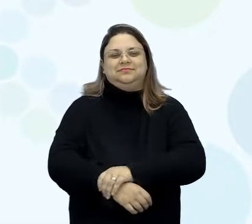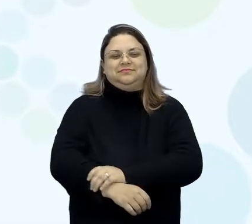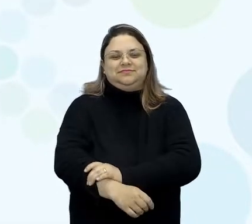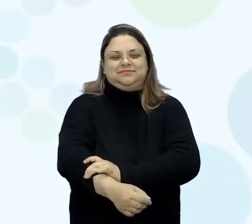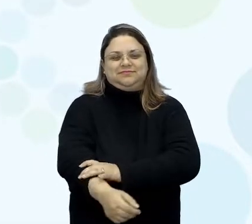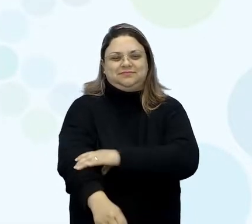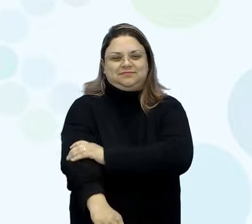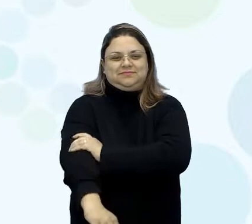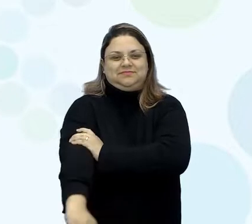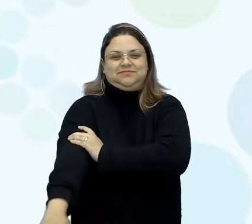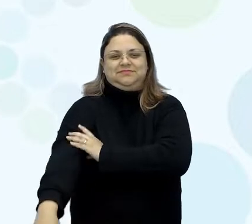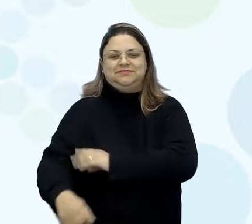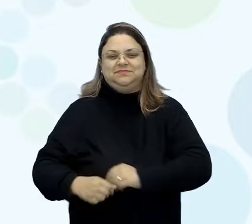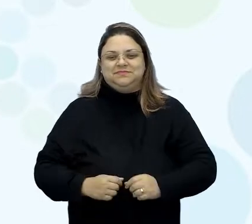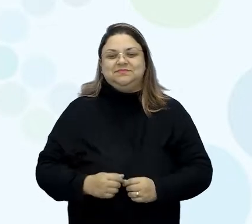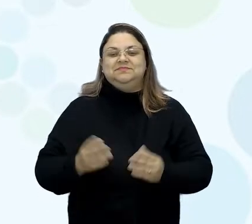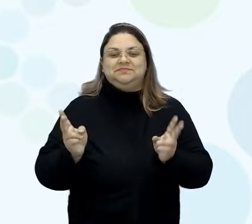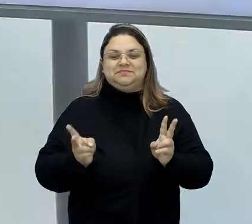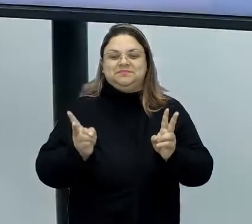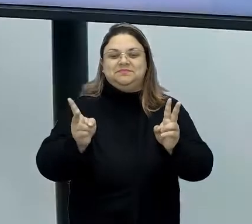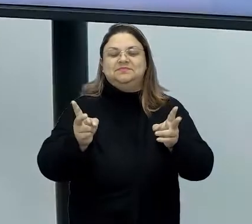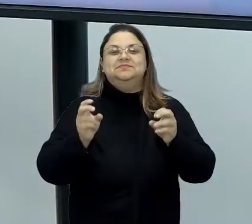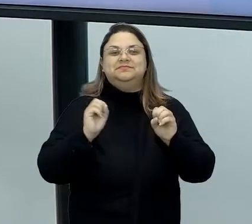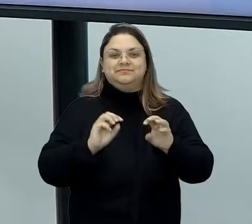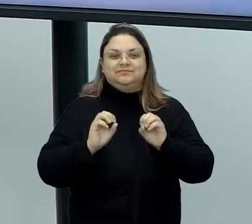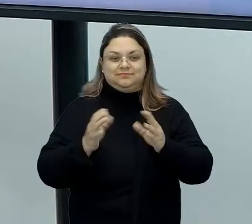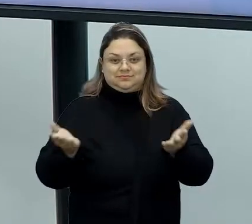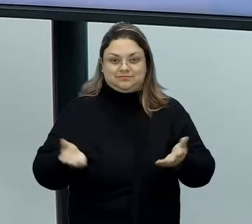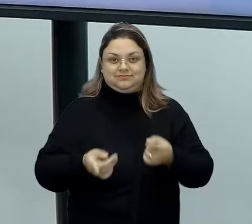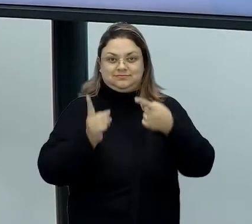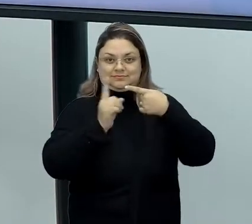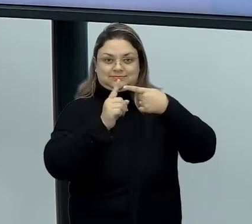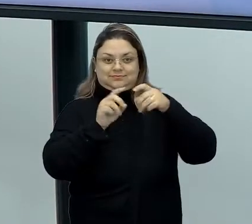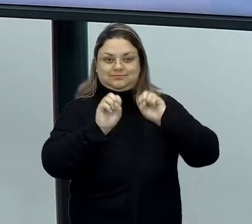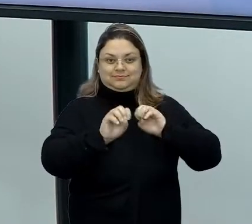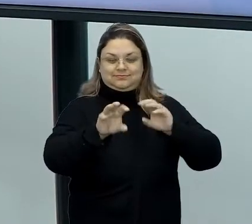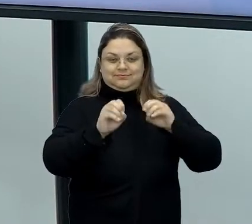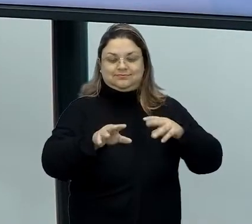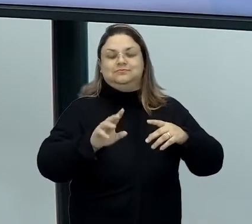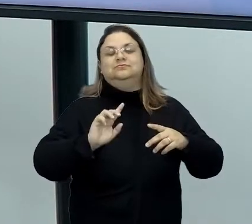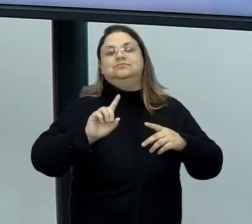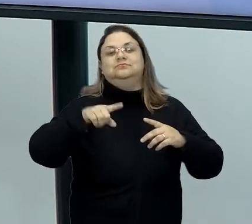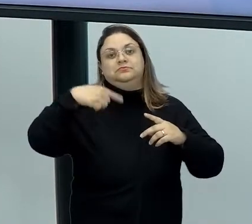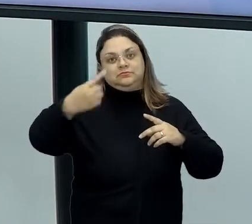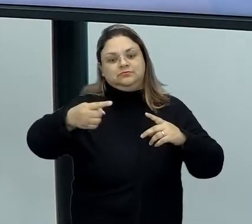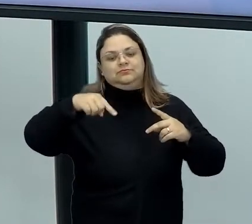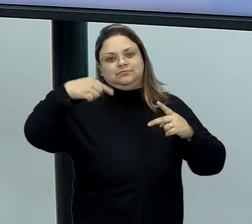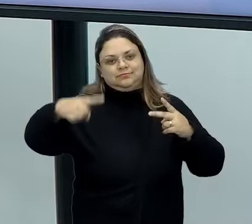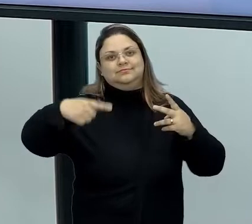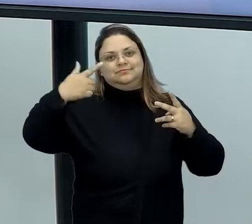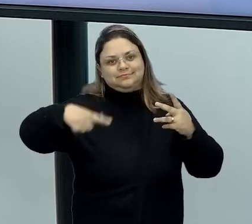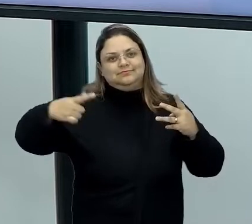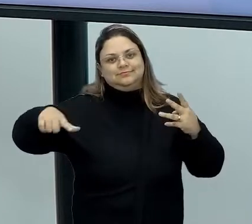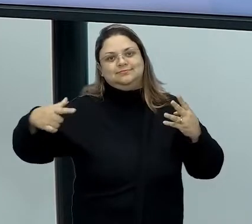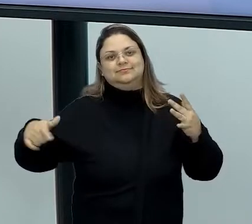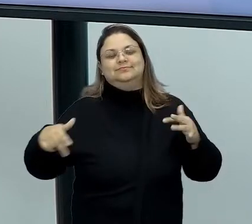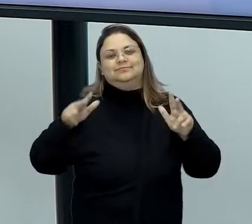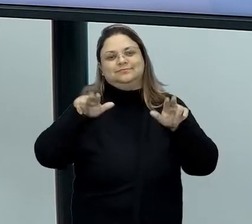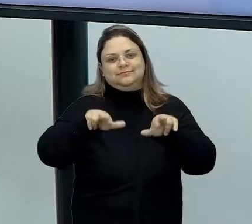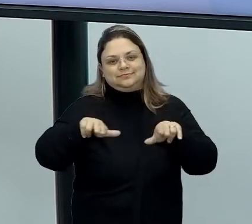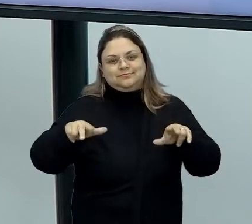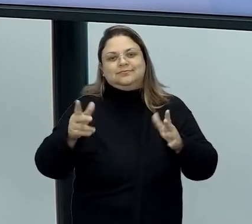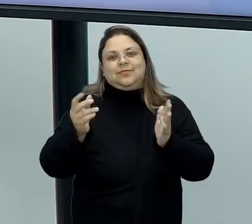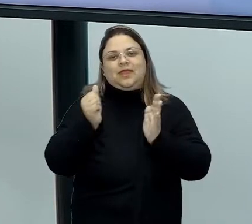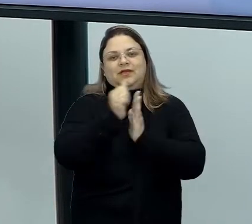para a gente continuar, essa aula é a primeira de uma sequência de aulas da atividade